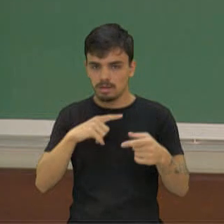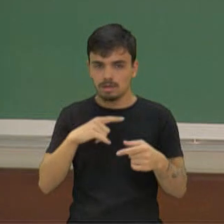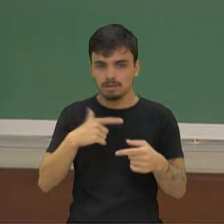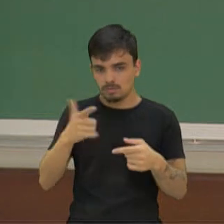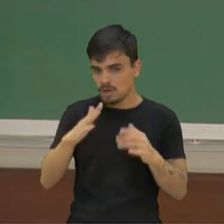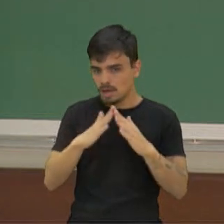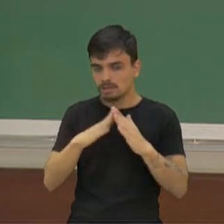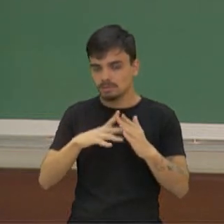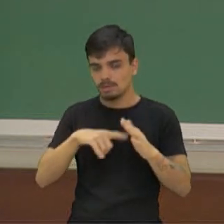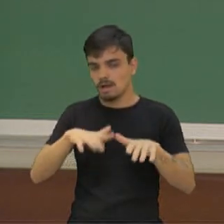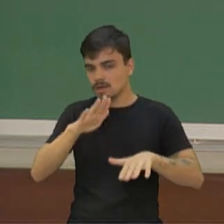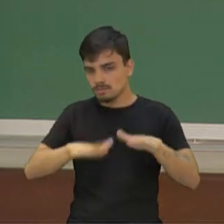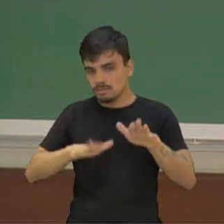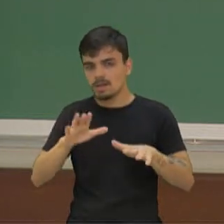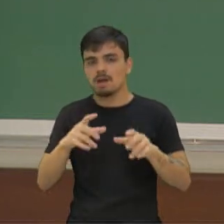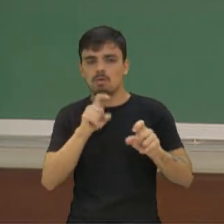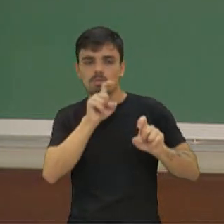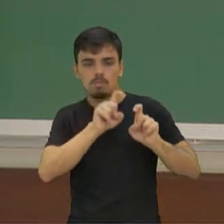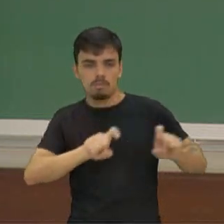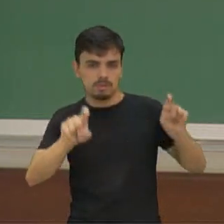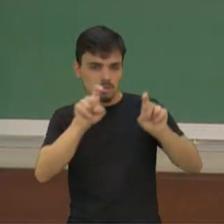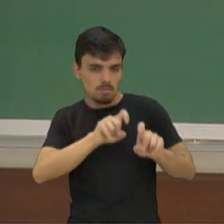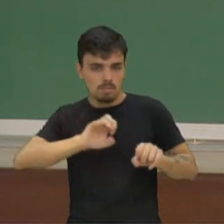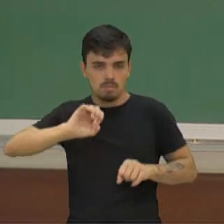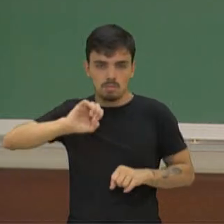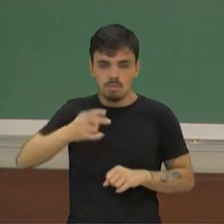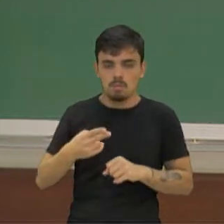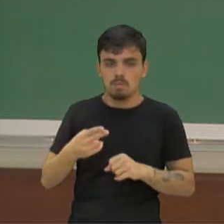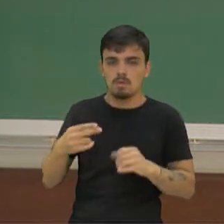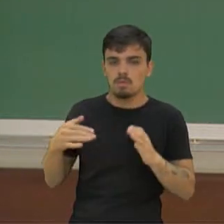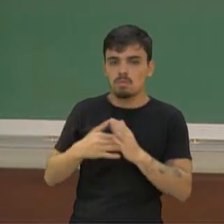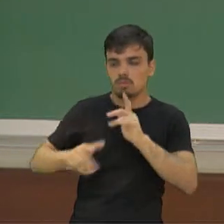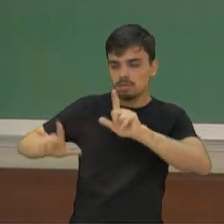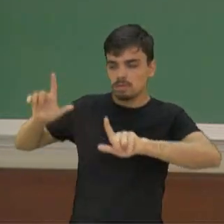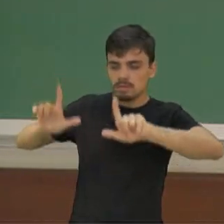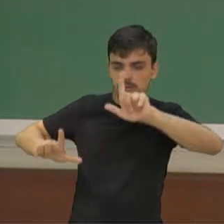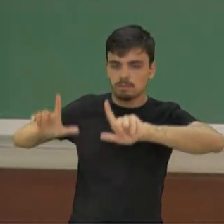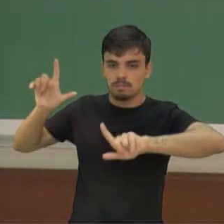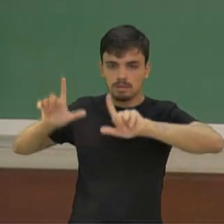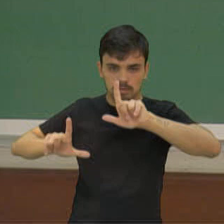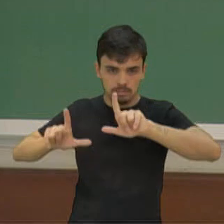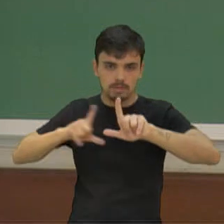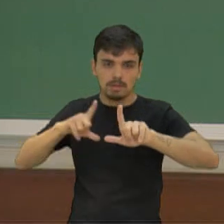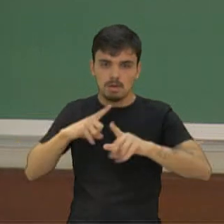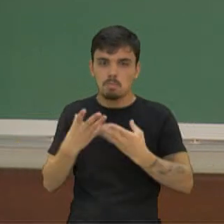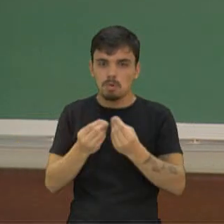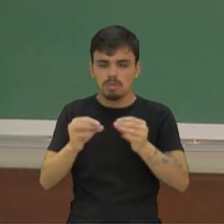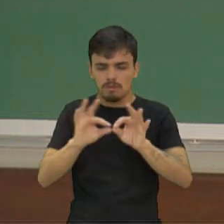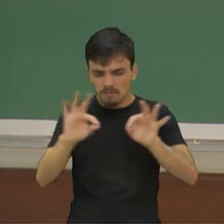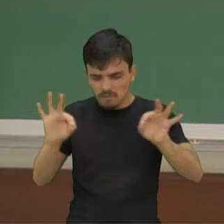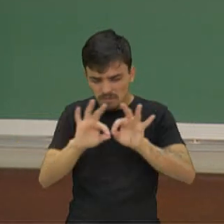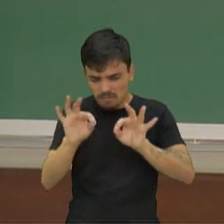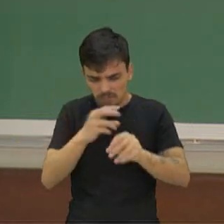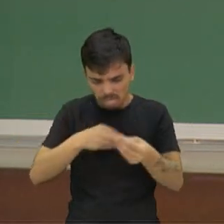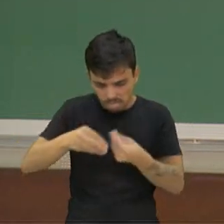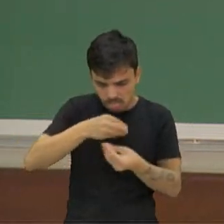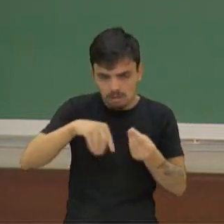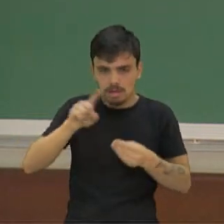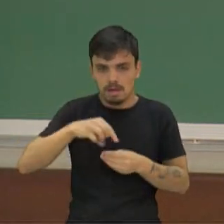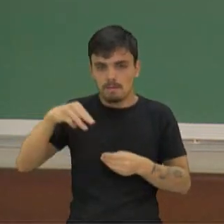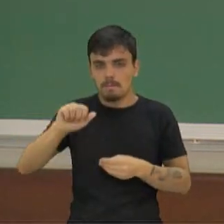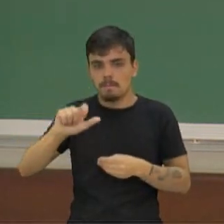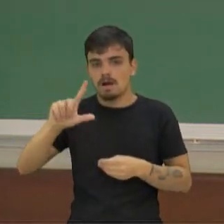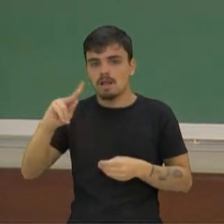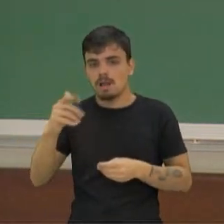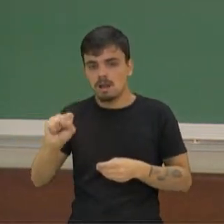na tua casa lá, no computador ou a televisão, vira aquele emaranhado de fio, a gente chama de malha, ok? Mas